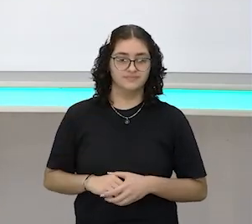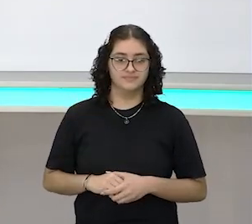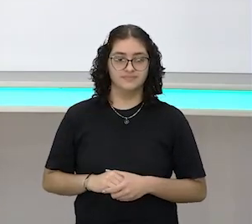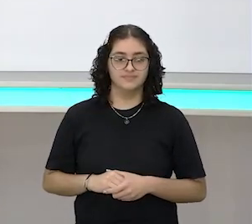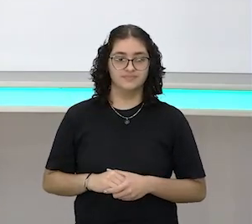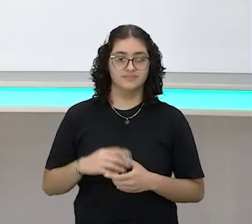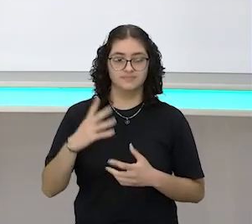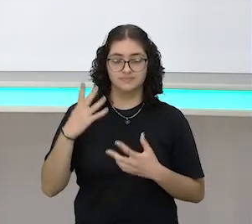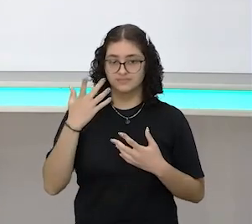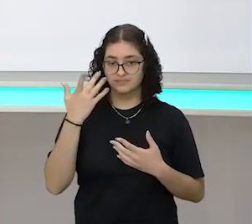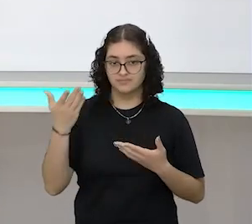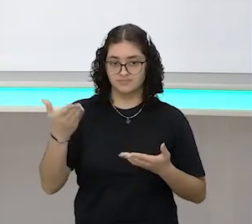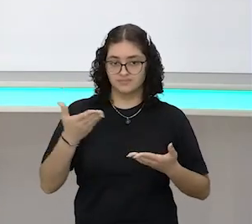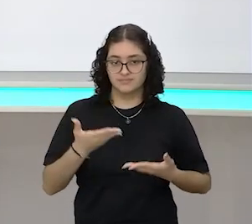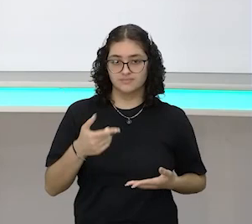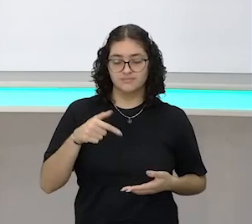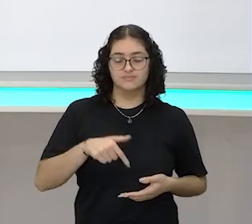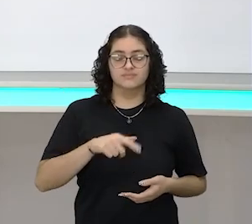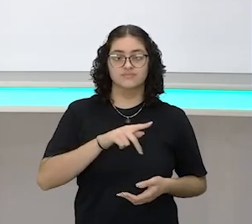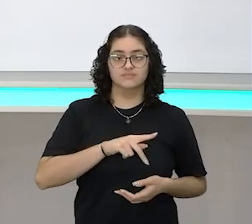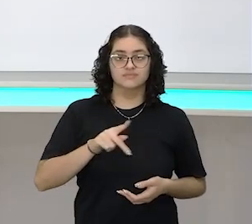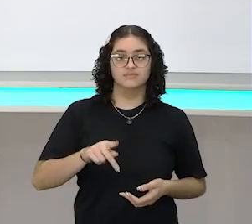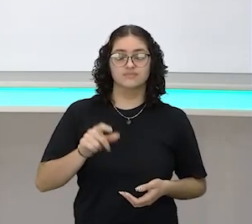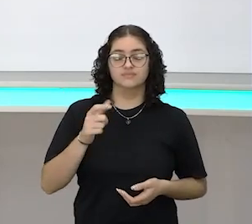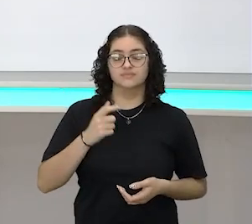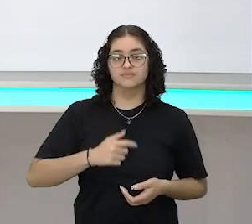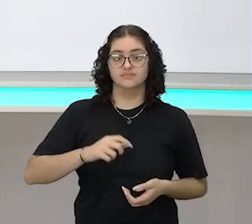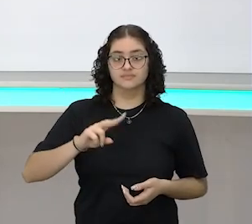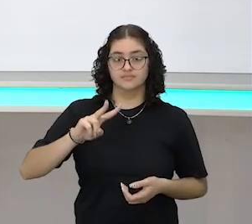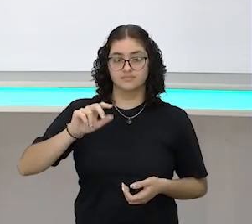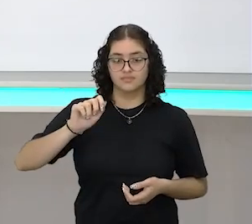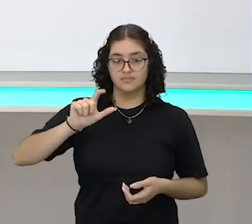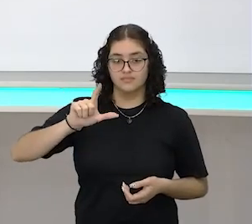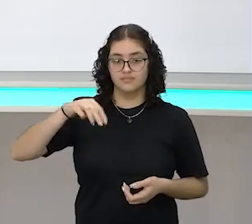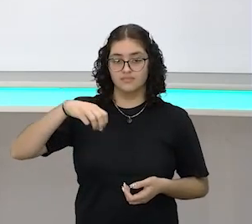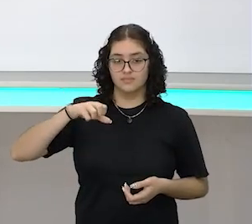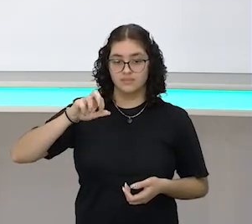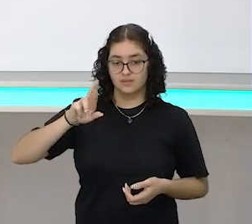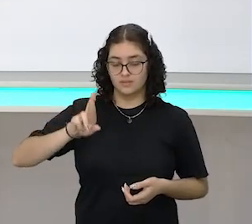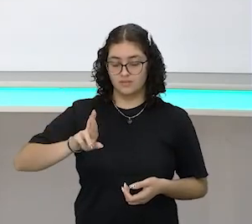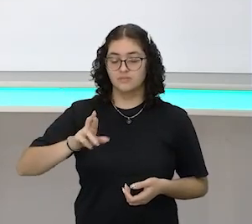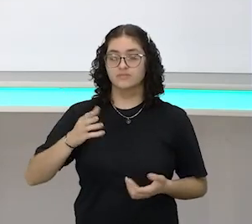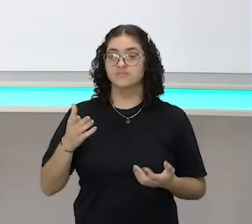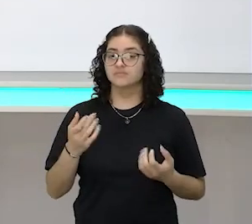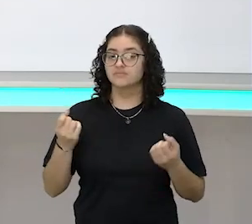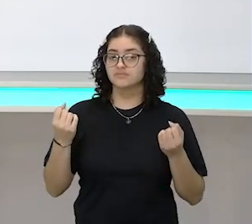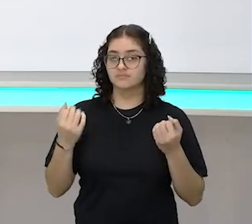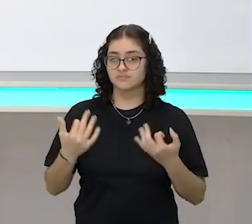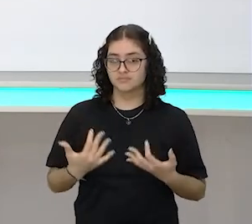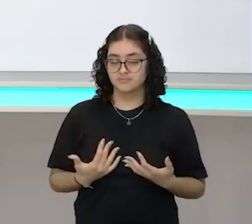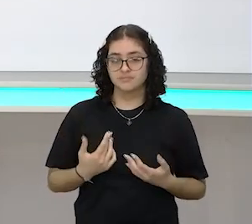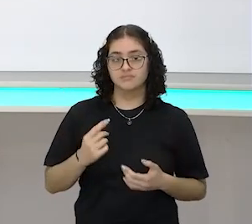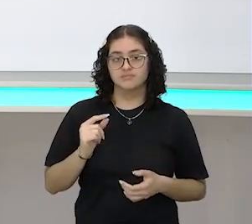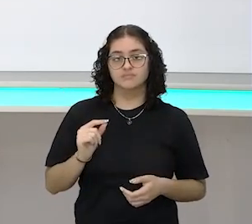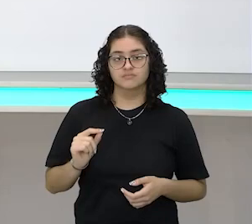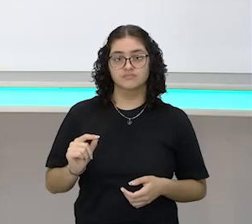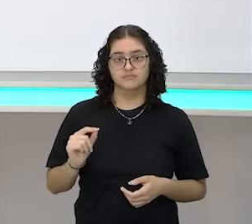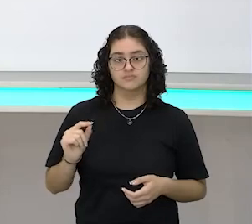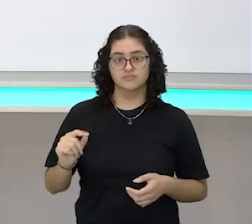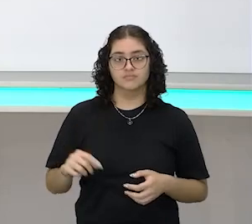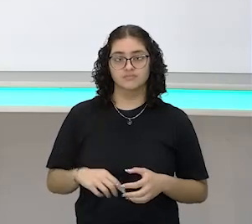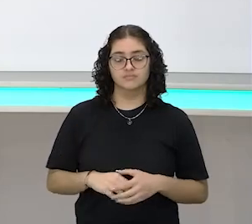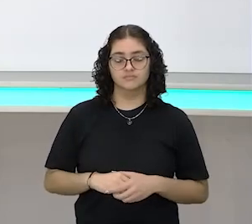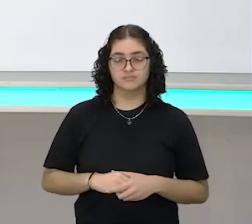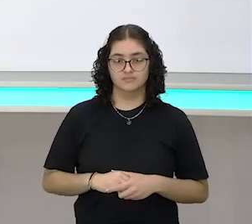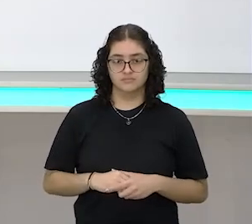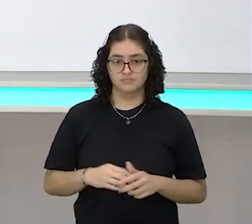muito bem-vindos, eu sou o professor Valmir Frias e hoje a gente vai falar, né, do nosso aprofundamento